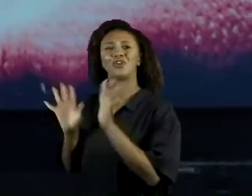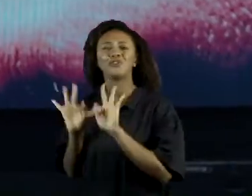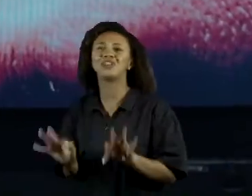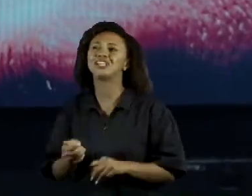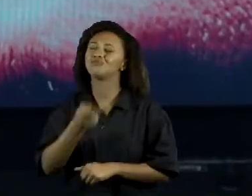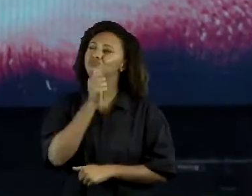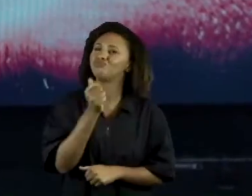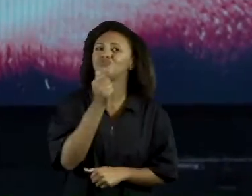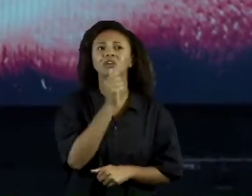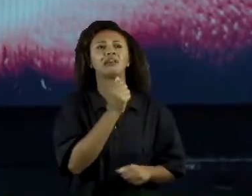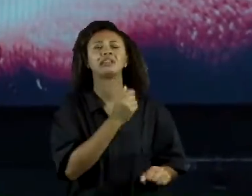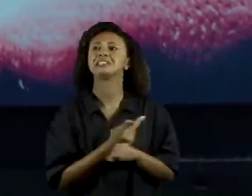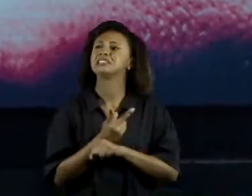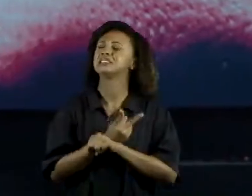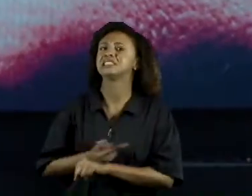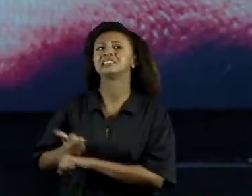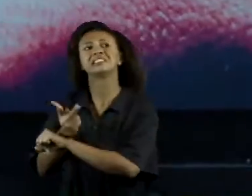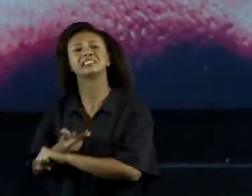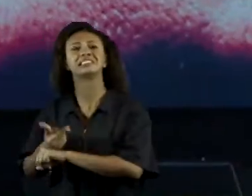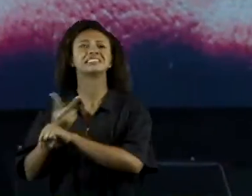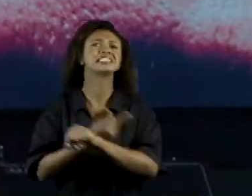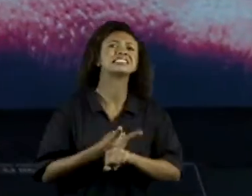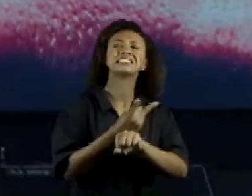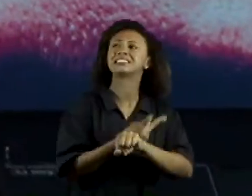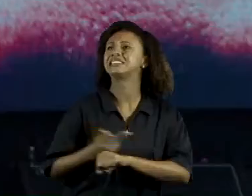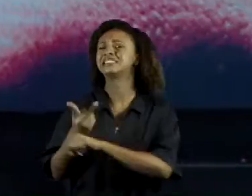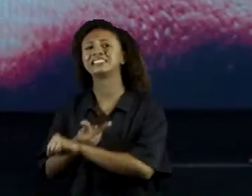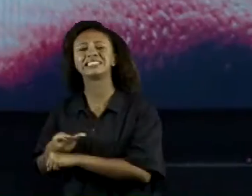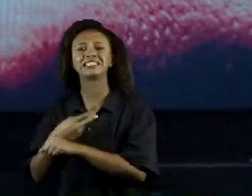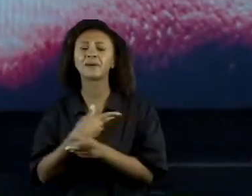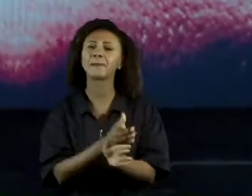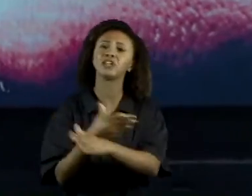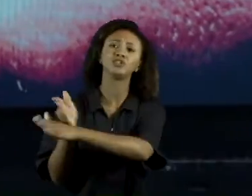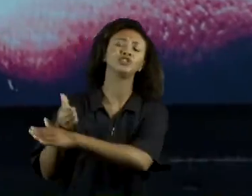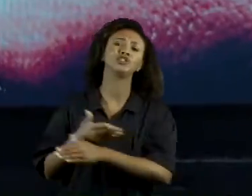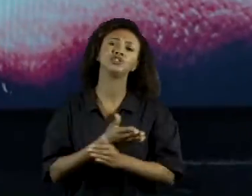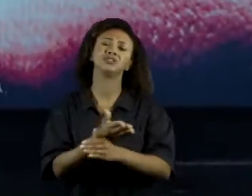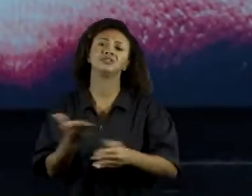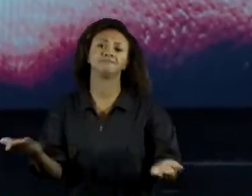e busca sem ter norte, sem ter direção.